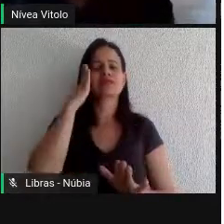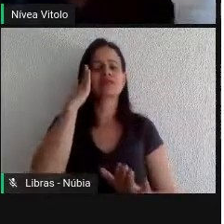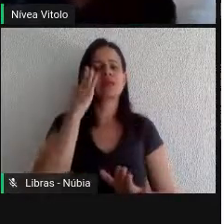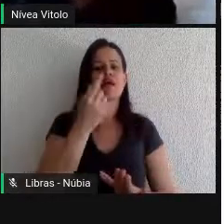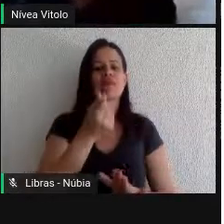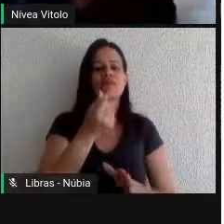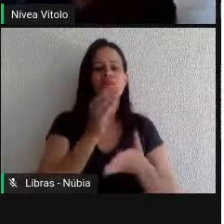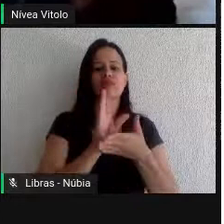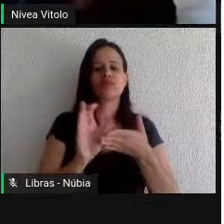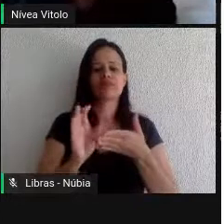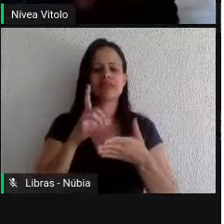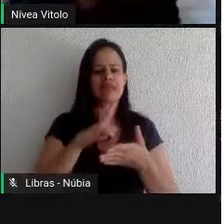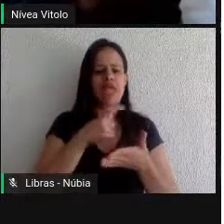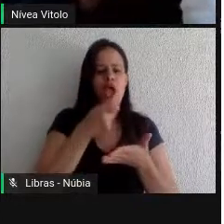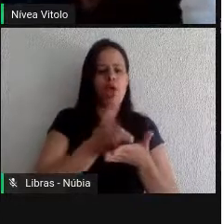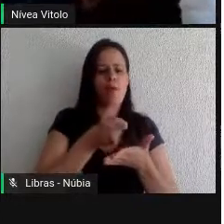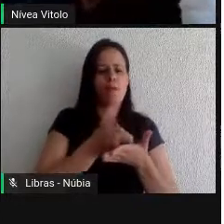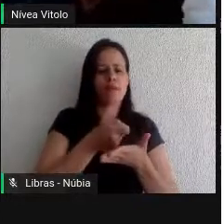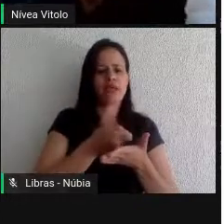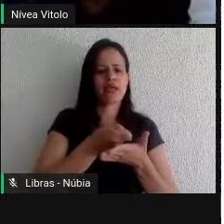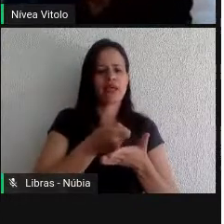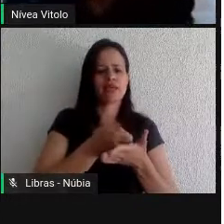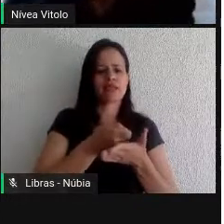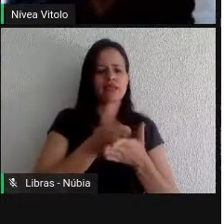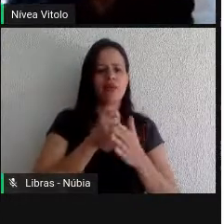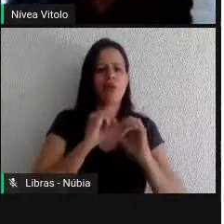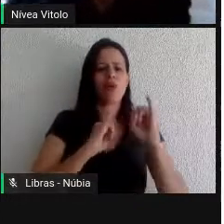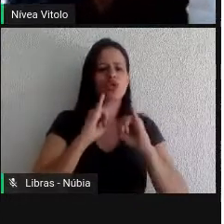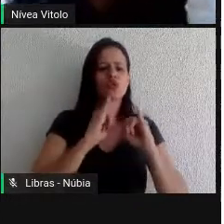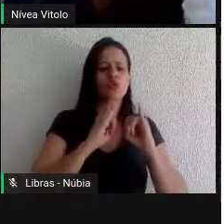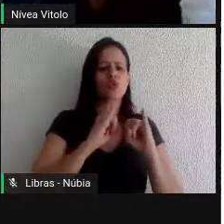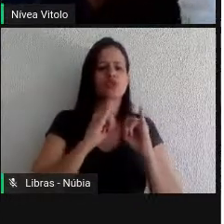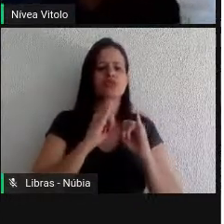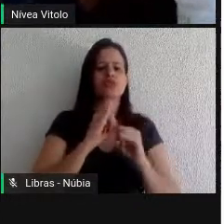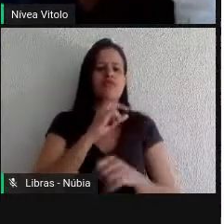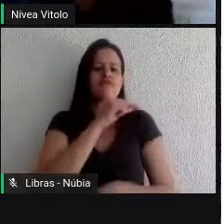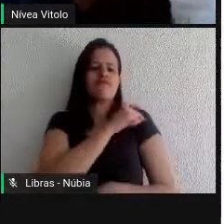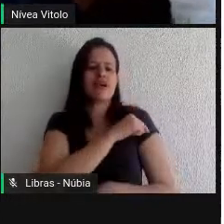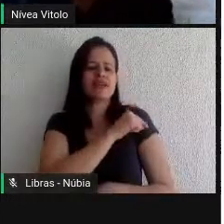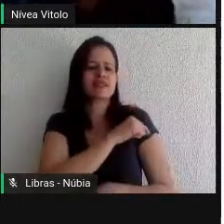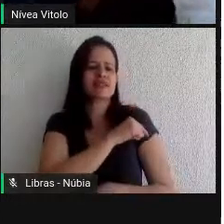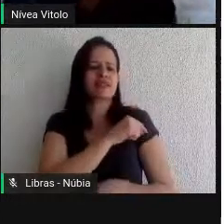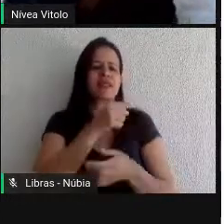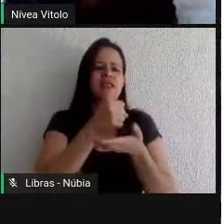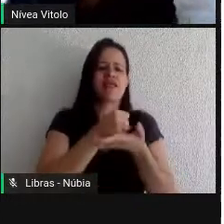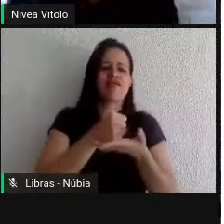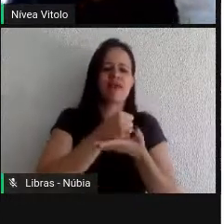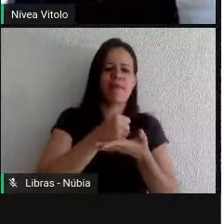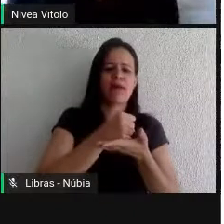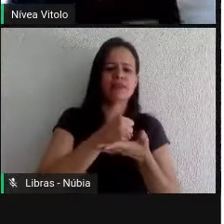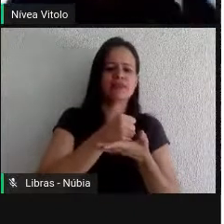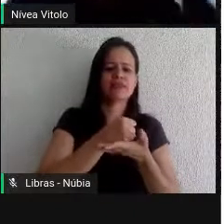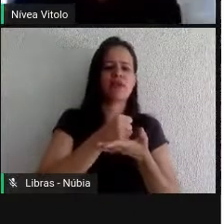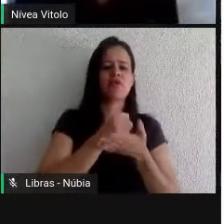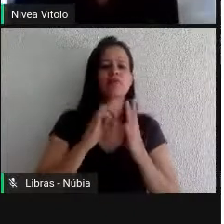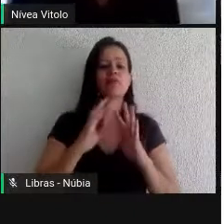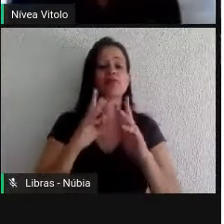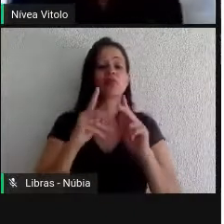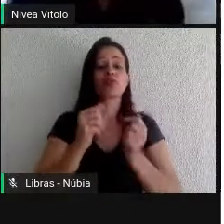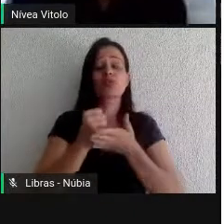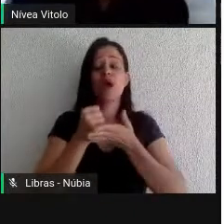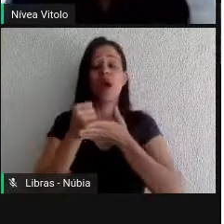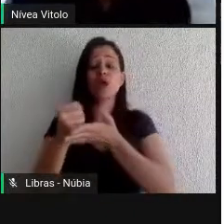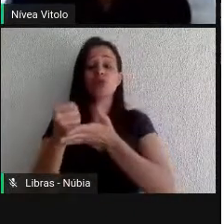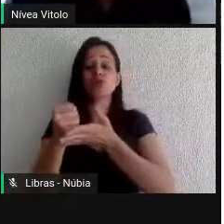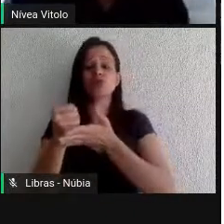exemplo, você cria obrigações para a indústria de vacinas, indústria farmacêutica, em benefício de toda a sociedade. Então, o